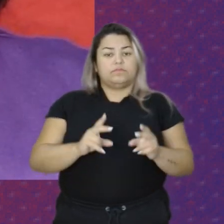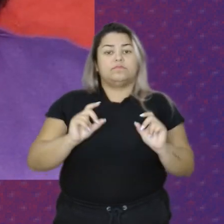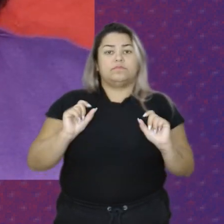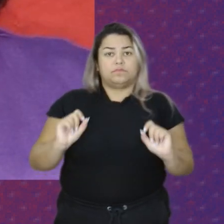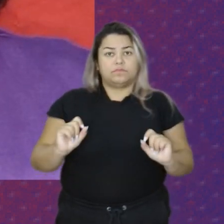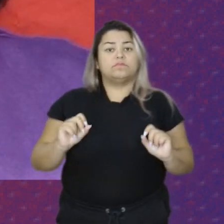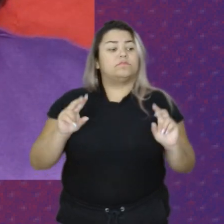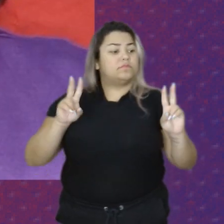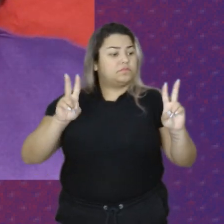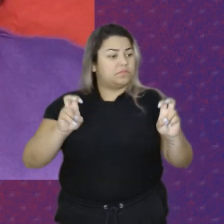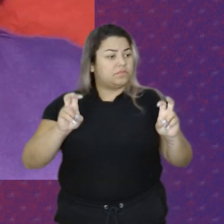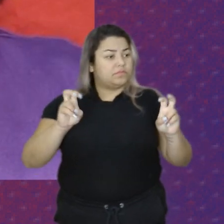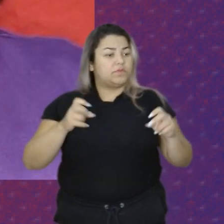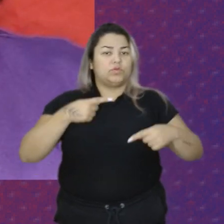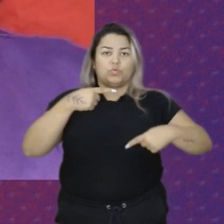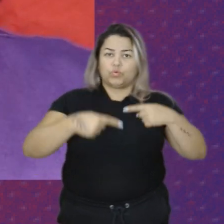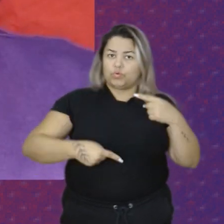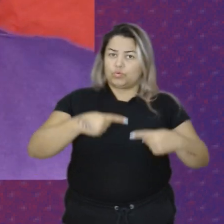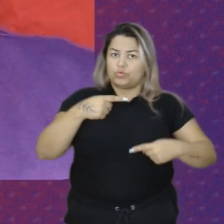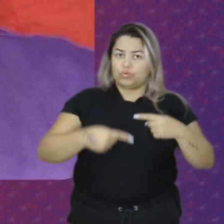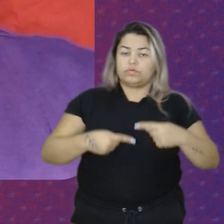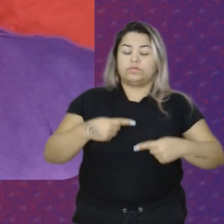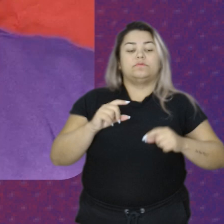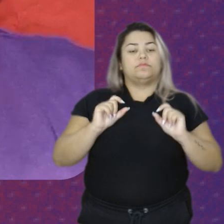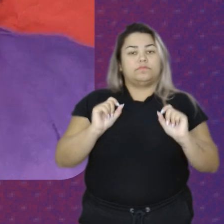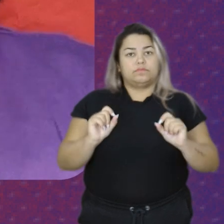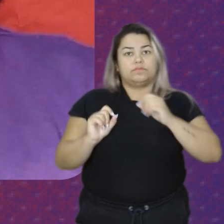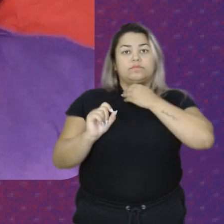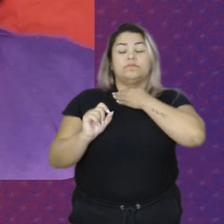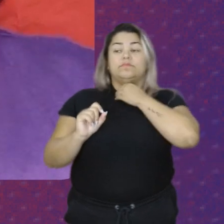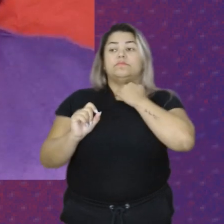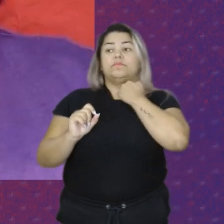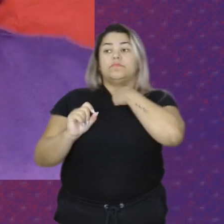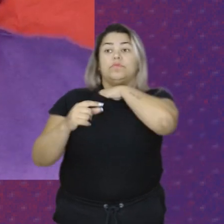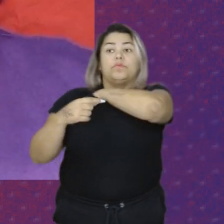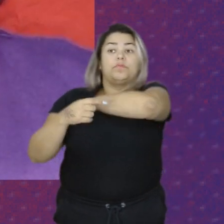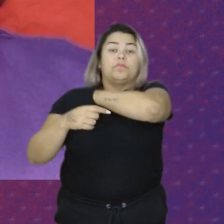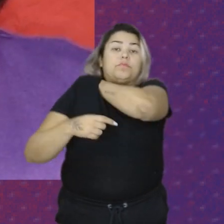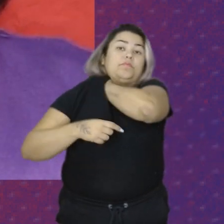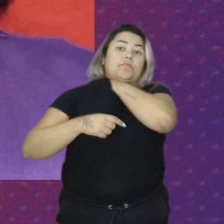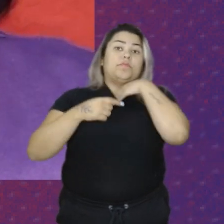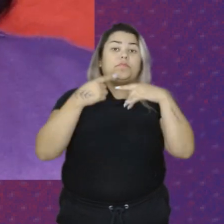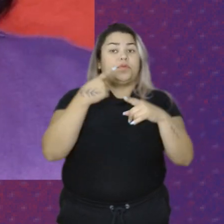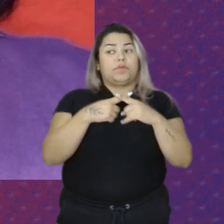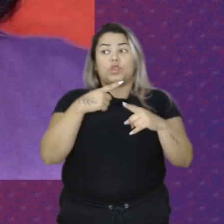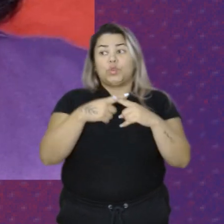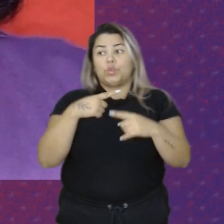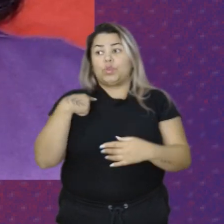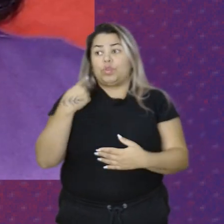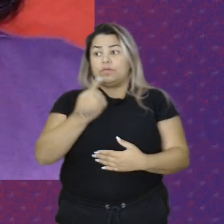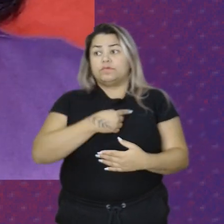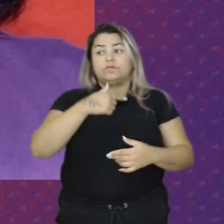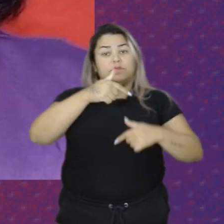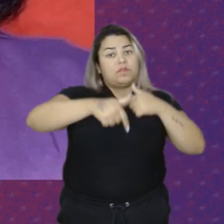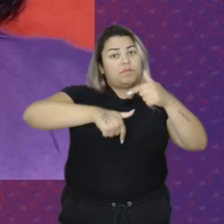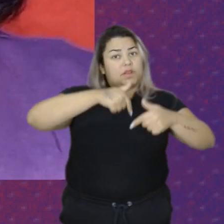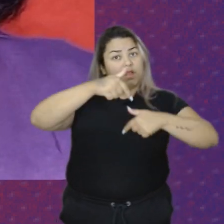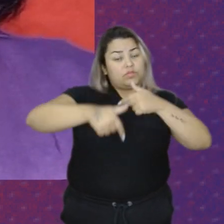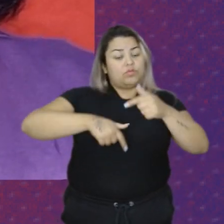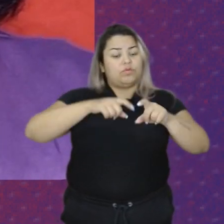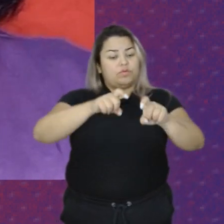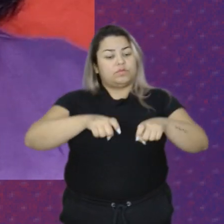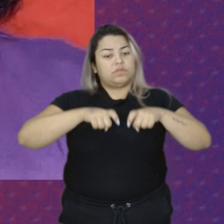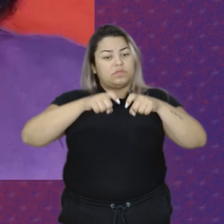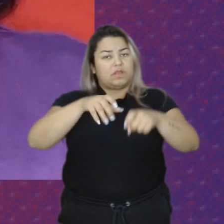um tema que nós discutimos, que nós debatemos, porque nós, trabalhadores e trabalhadoras rurais que estamos